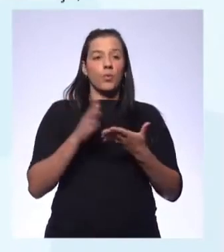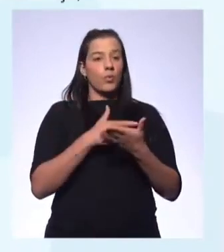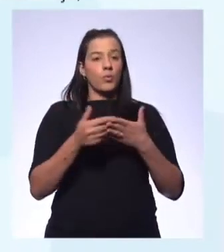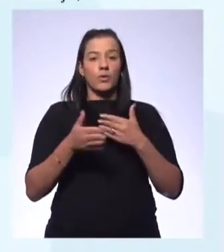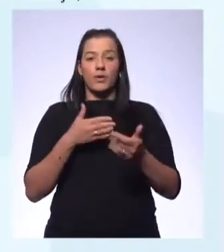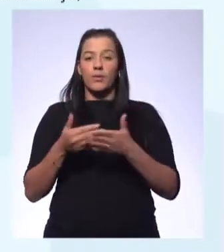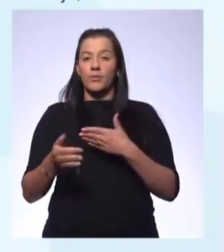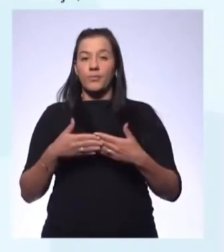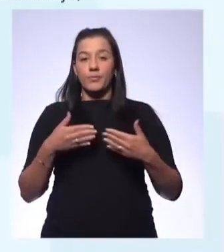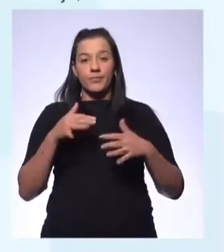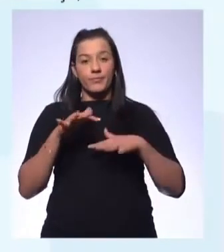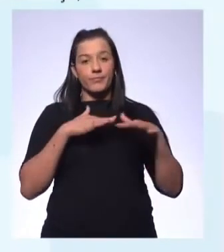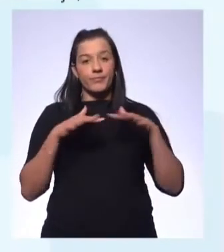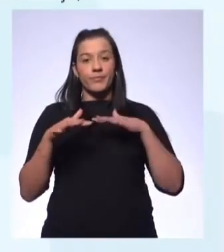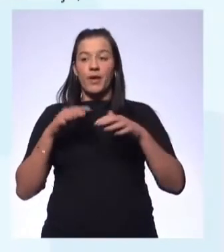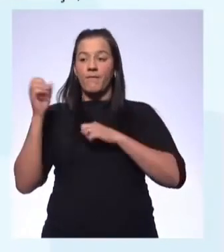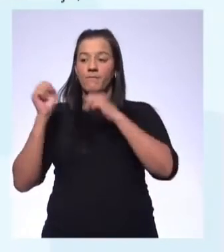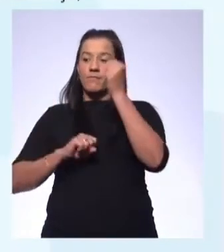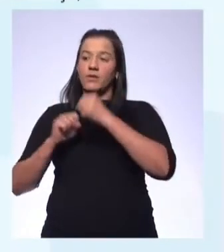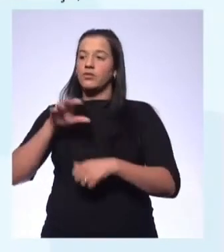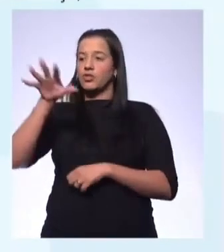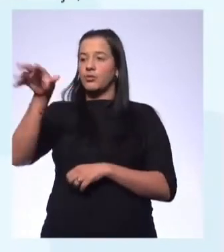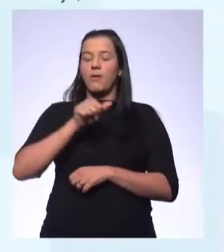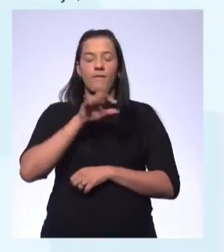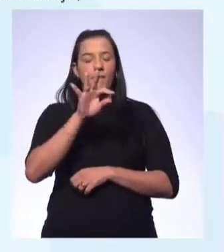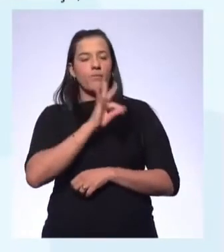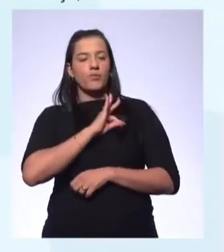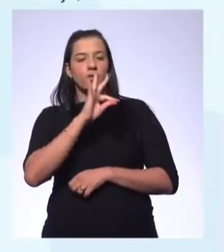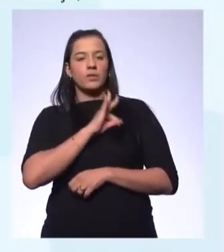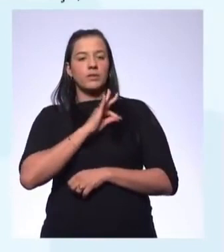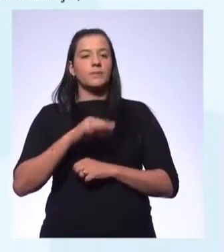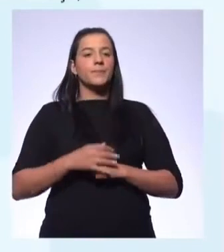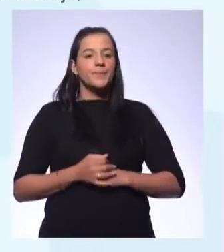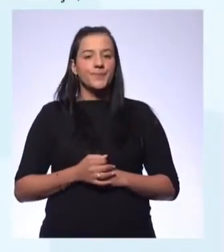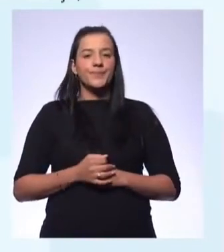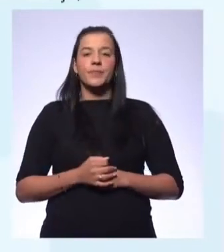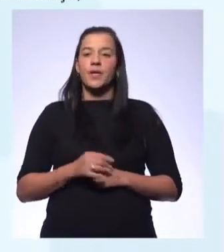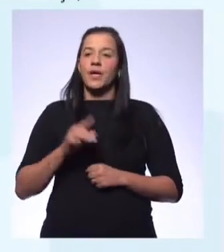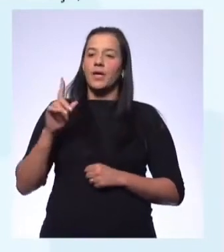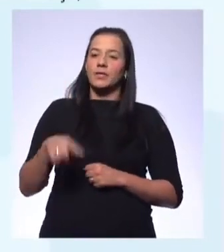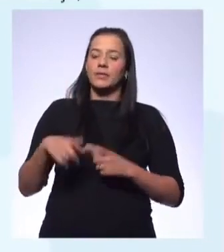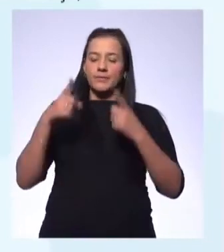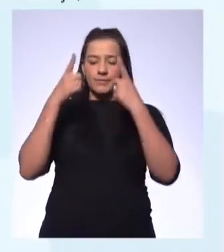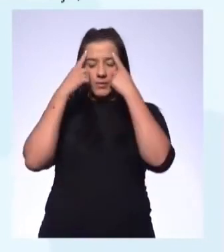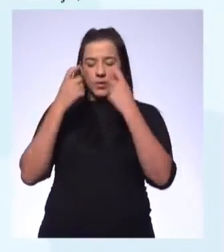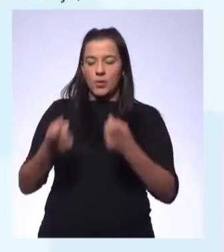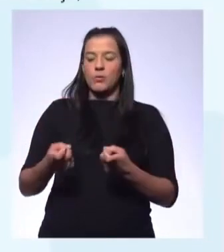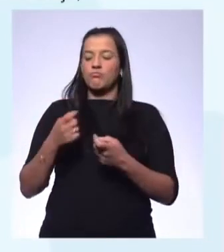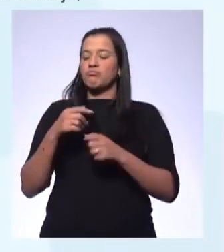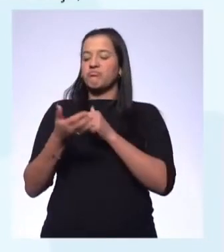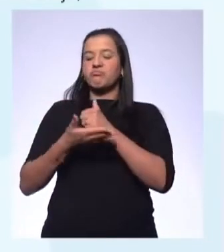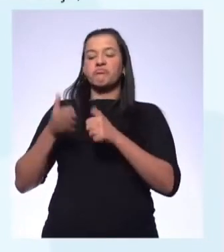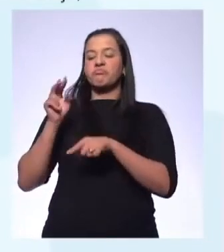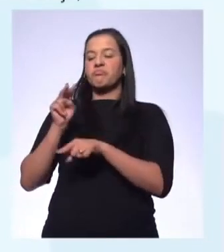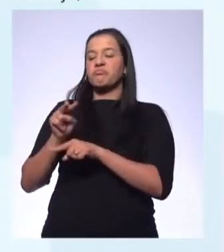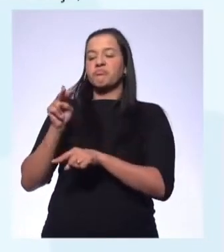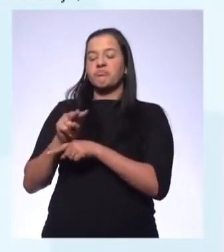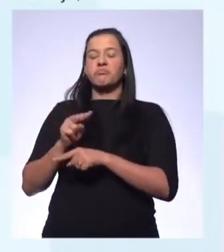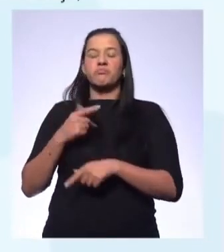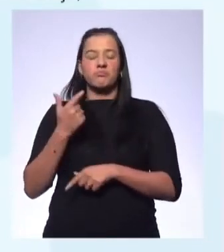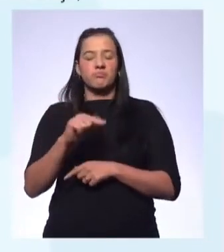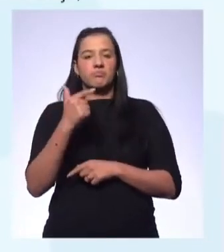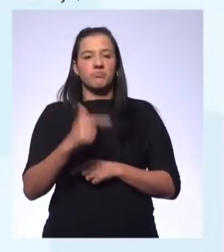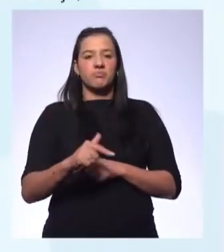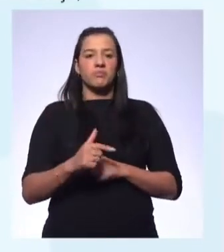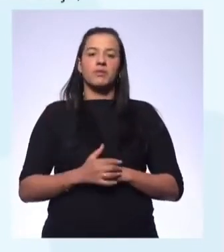primeira atitude do dono da fábrica era chamar a polícia, né? Não haviam leis trabalhistas que os amparassem, e a poluição e